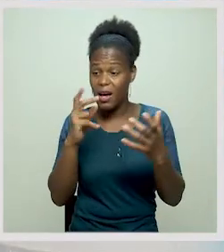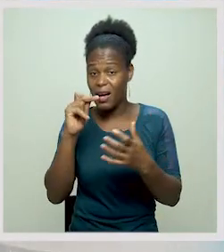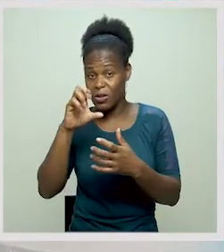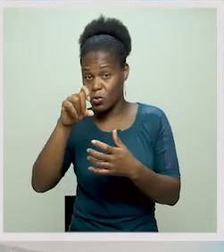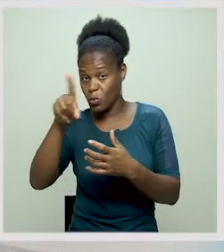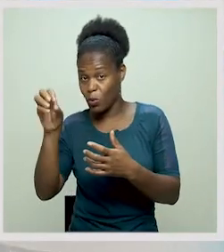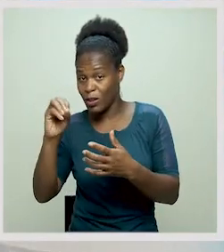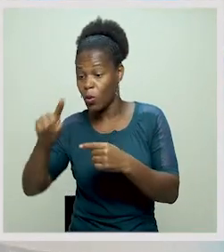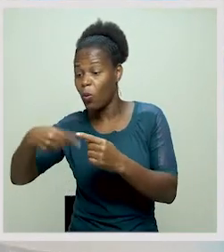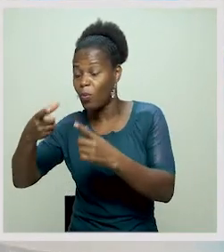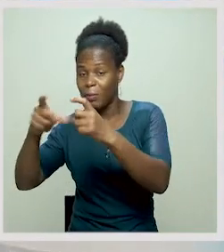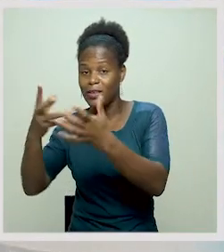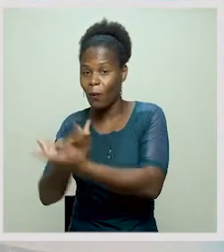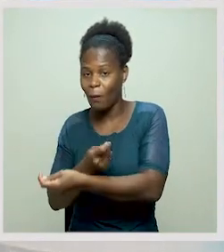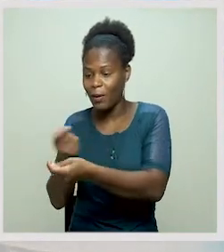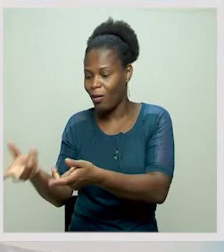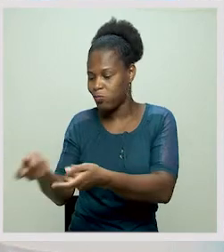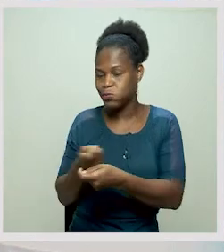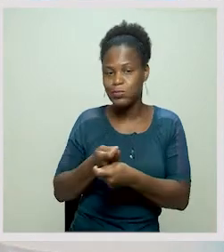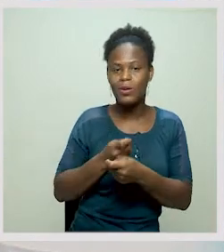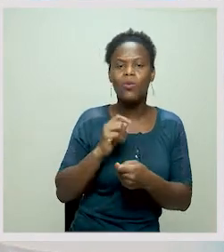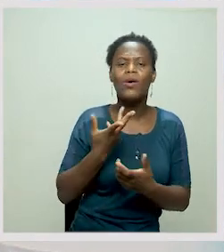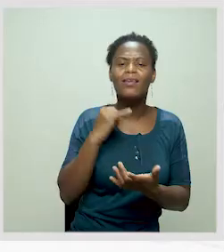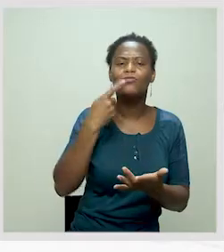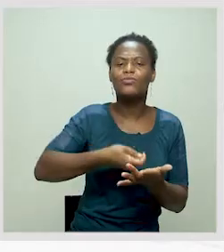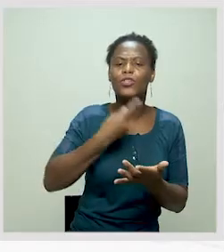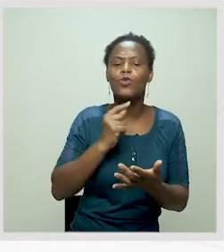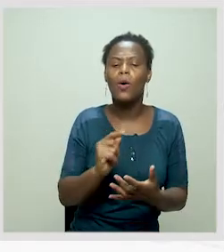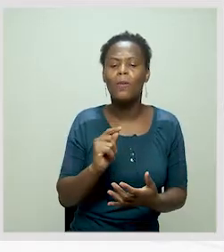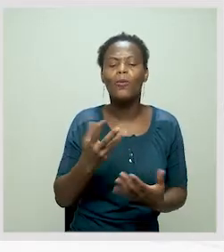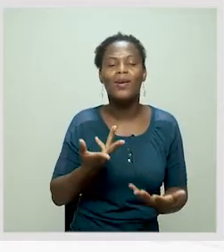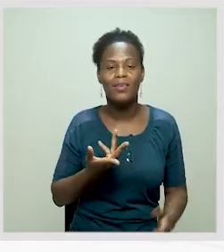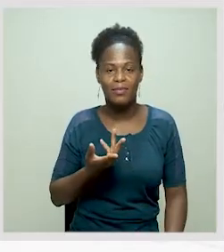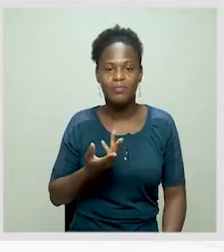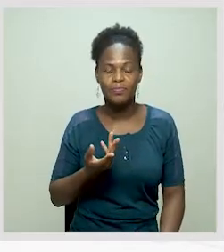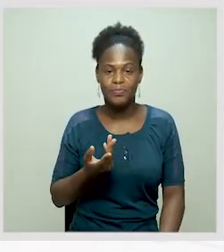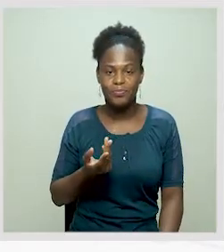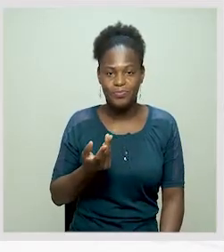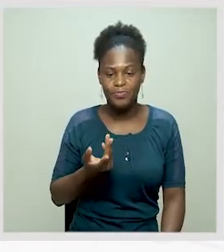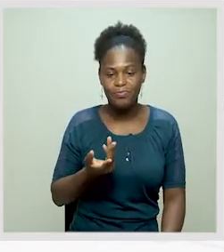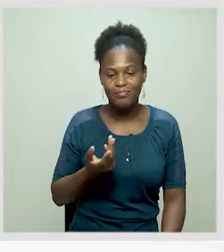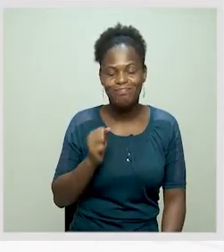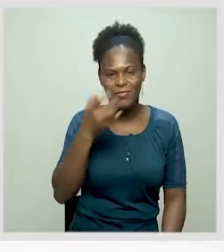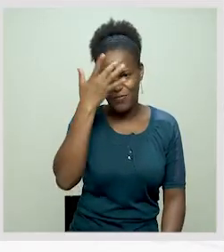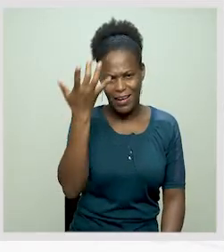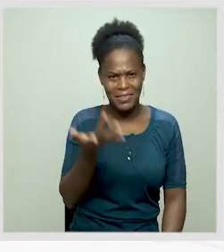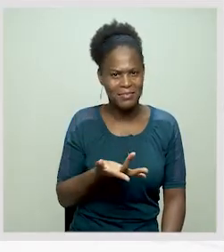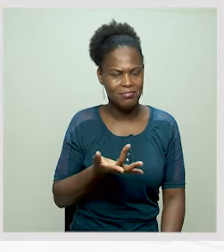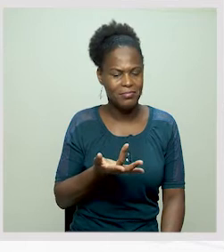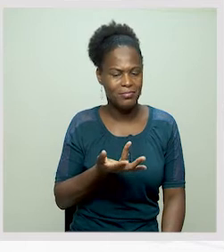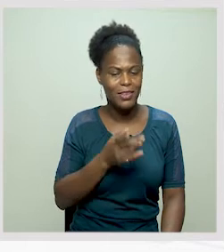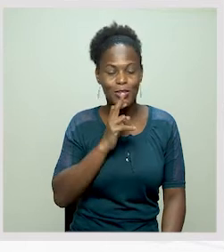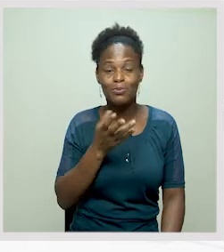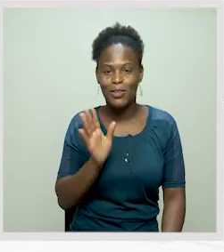uma outra empresa. E que tipo de investimento? Vamos lá. Muito fácil.